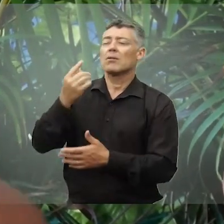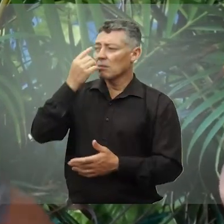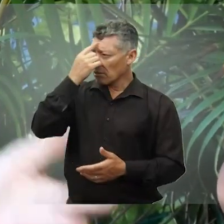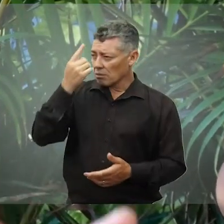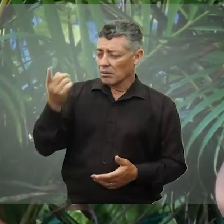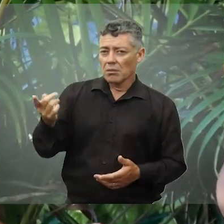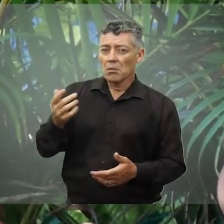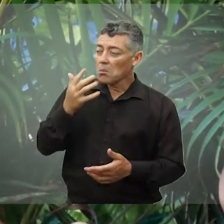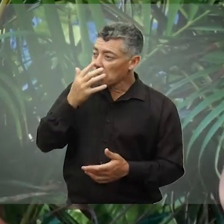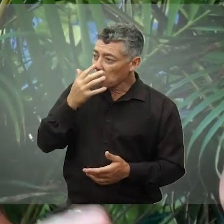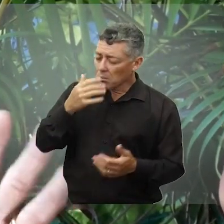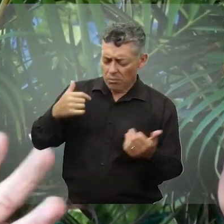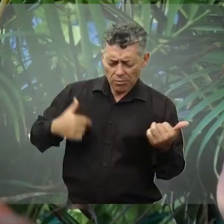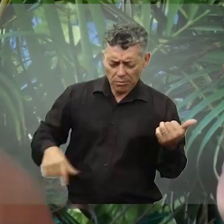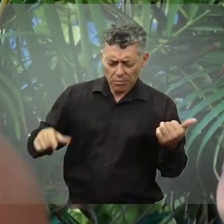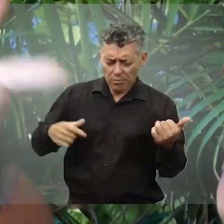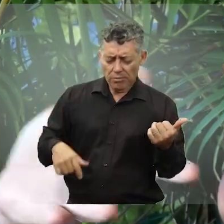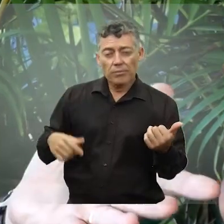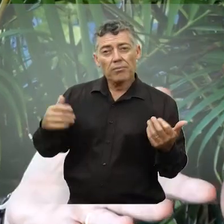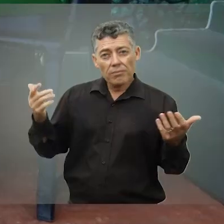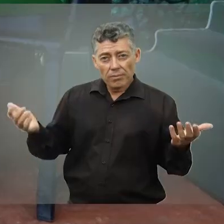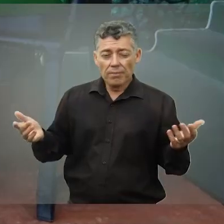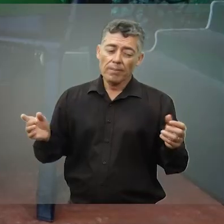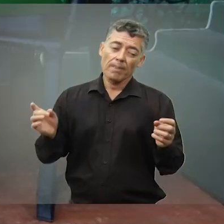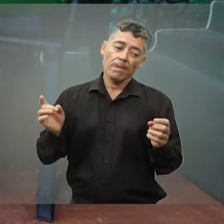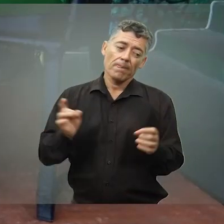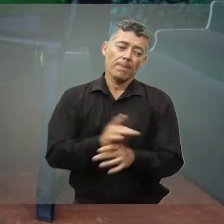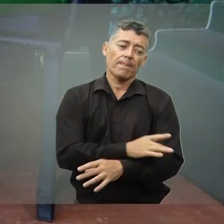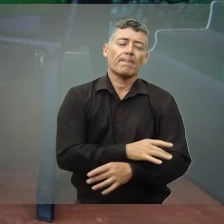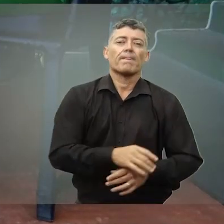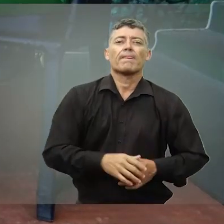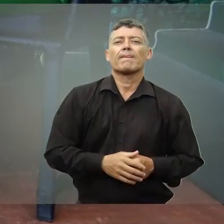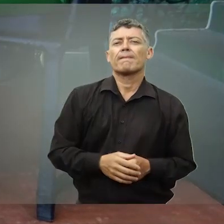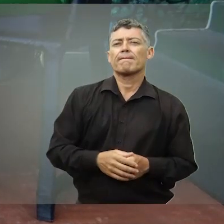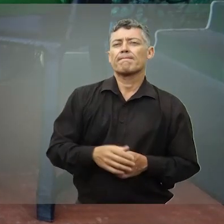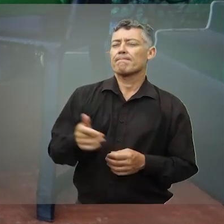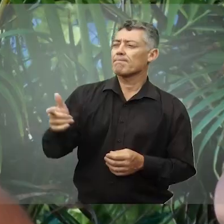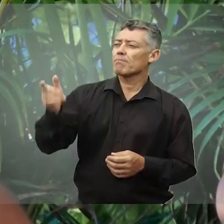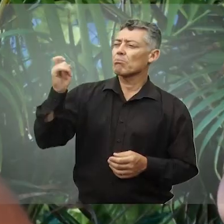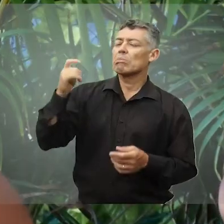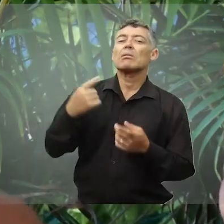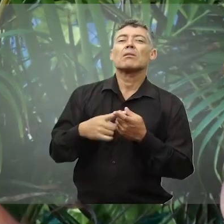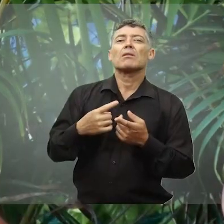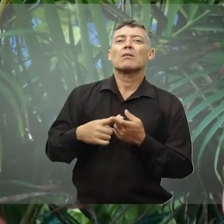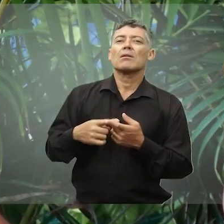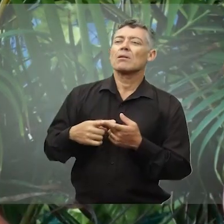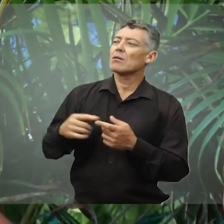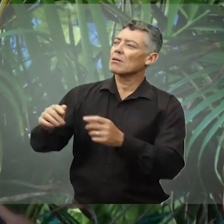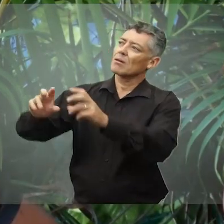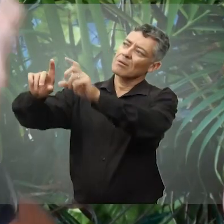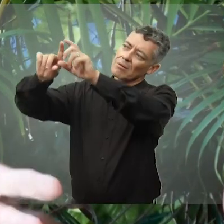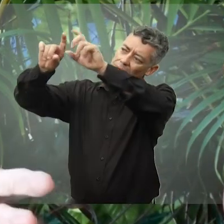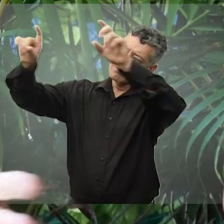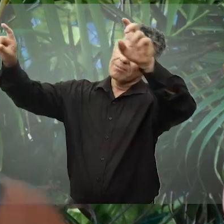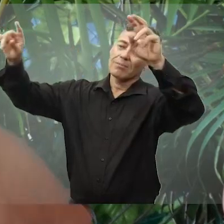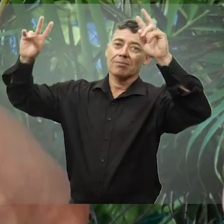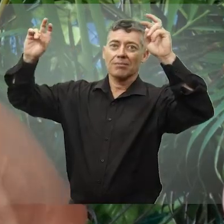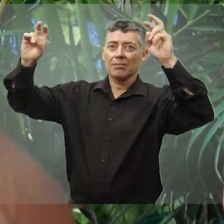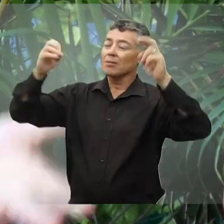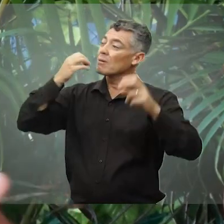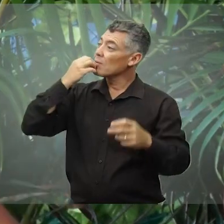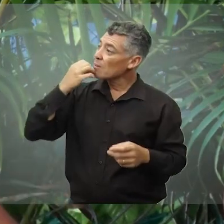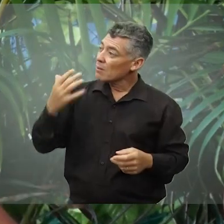um admirador do rock. Então, e terminou o tiro saindo pela culatra, porque virou um termo tão bom